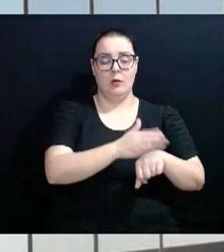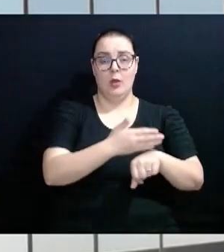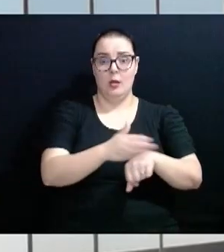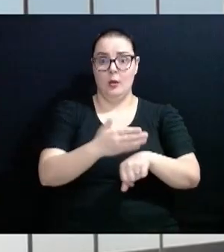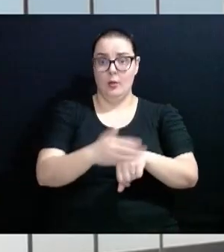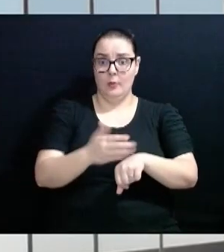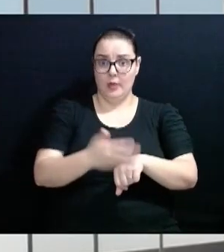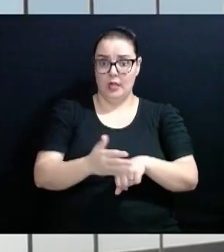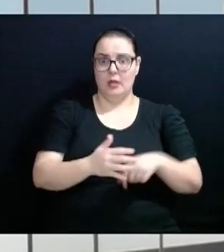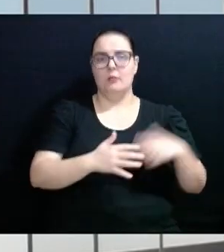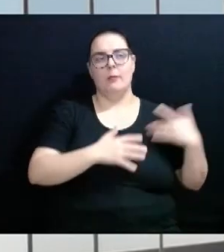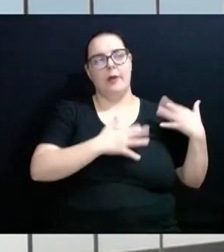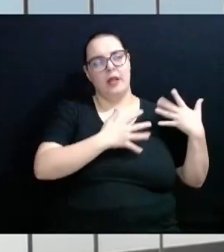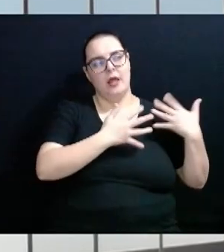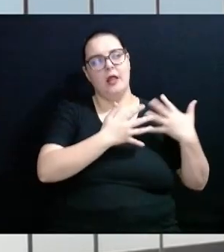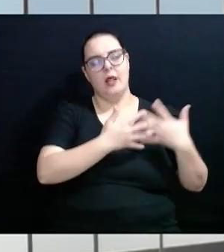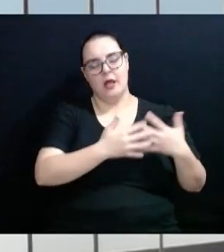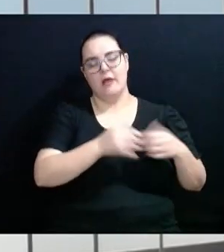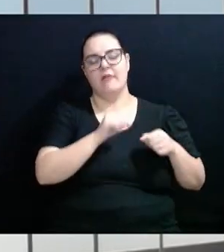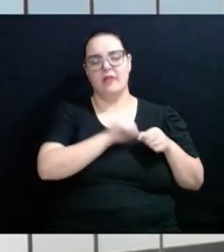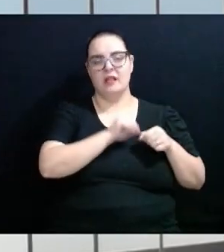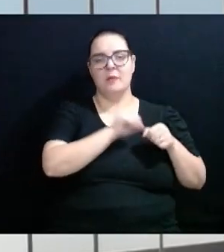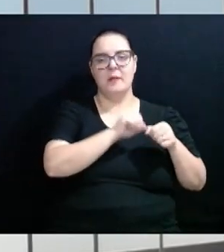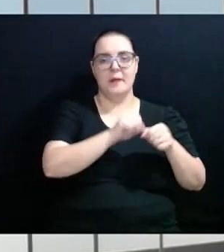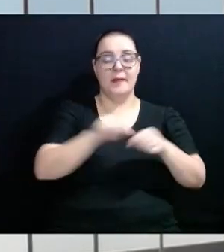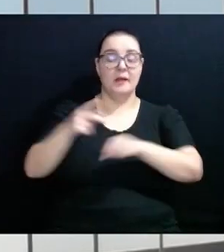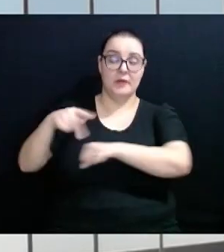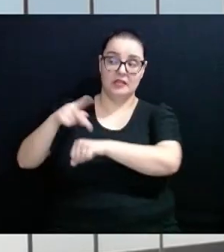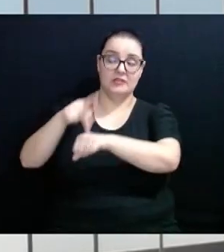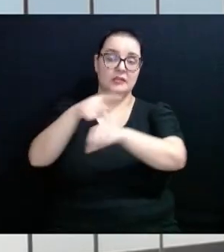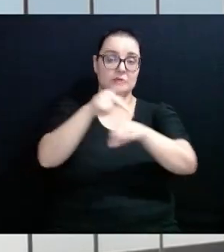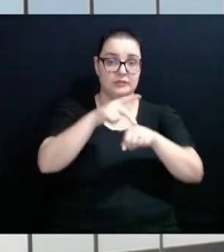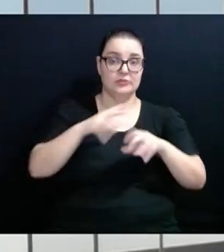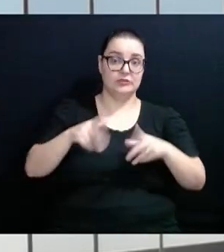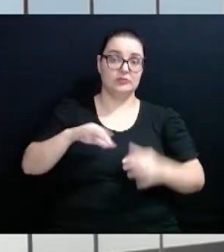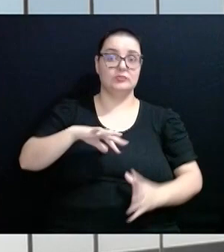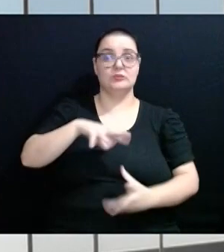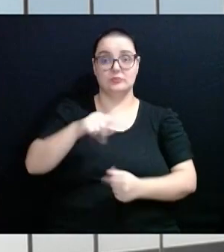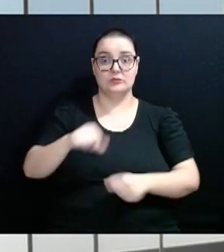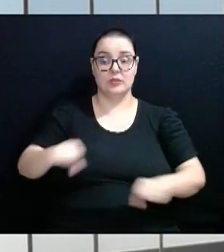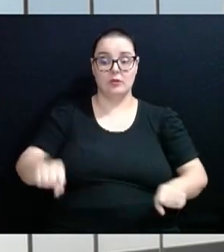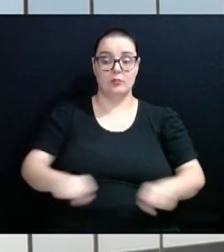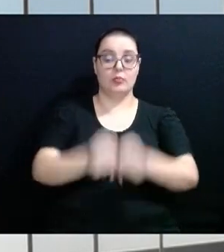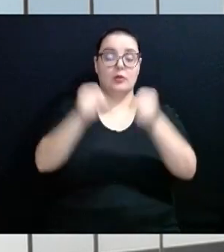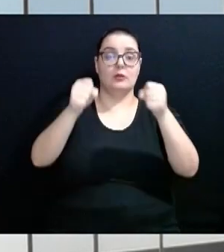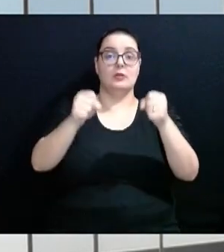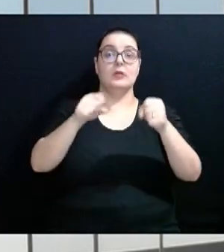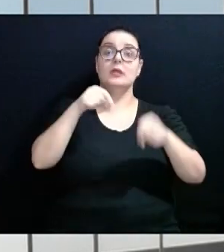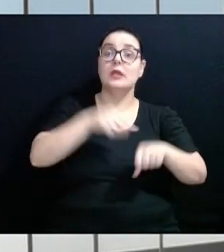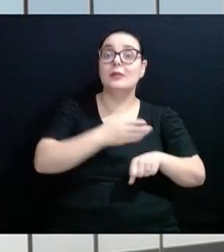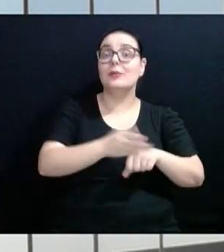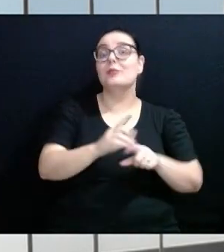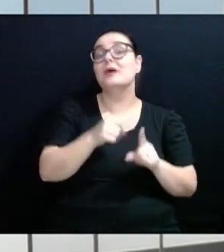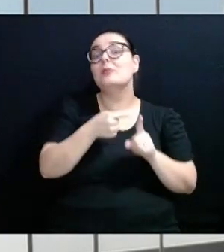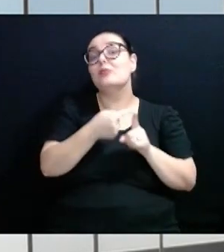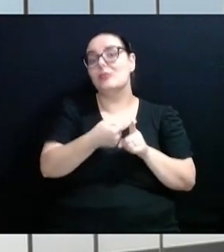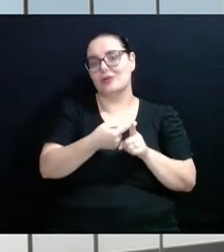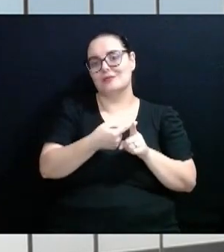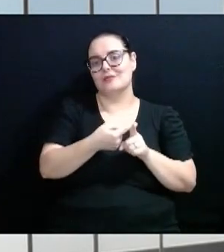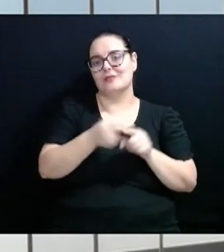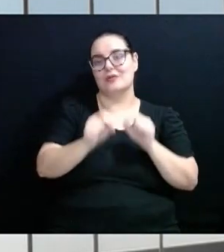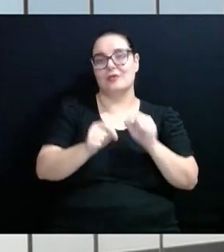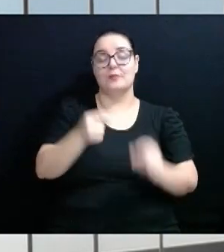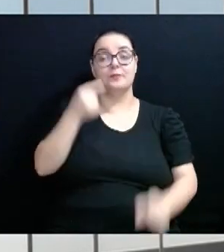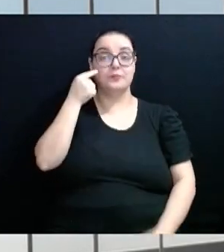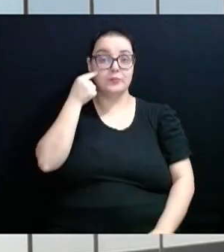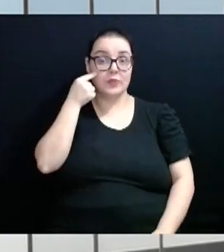sendo adotada pelos países em todo o mundo, e uma prática muito positiva, né, que é a ideia de você promover